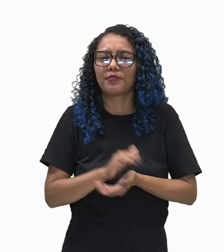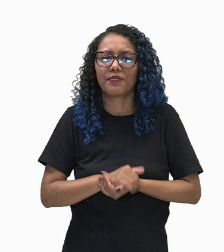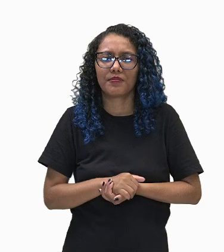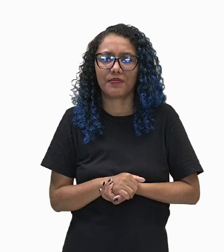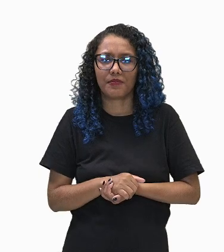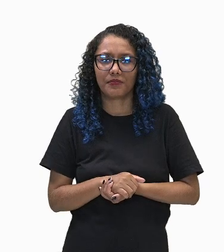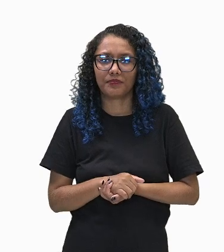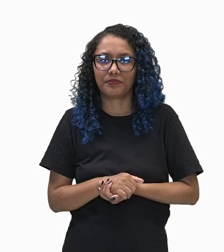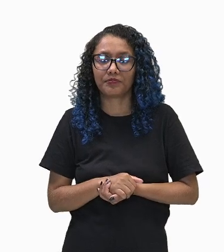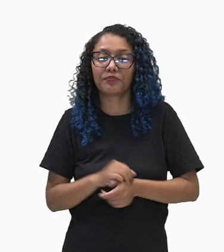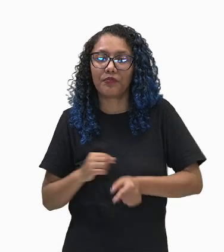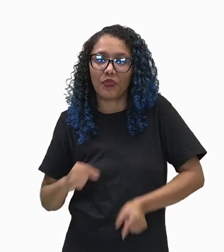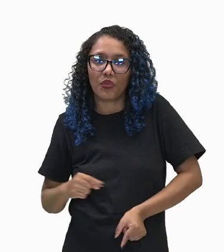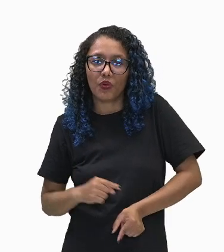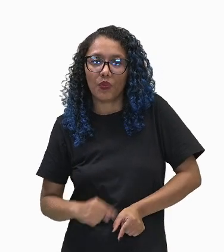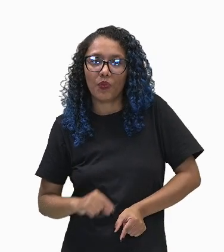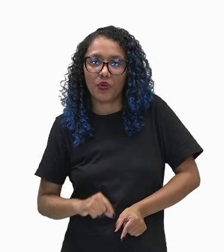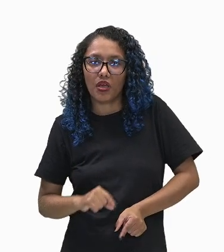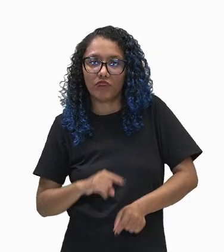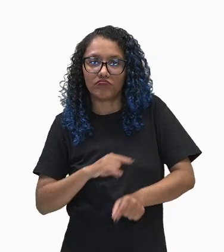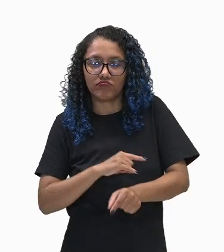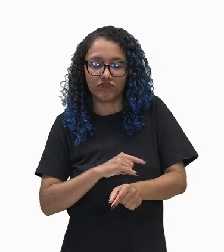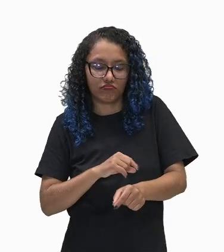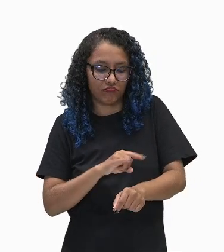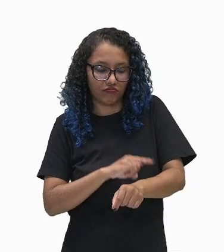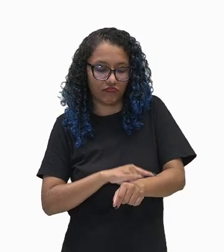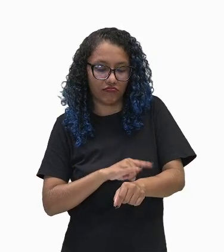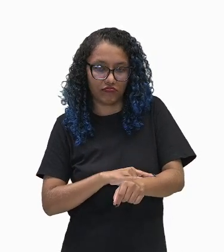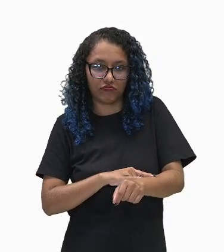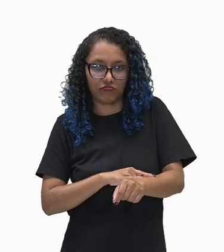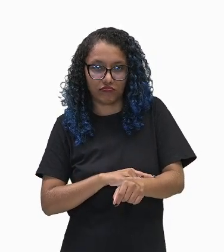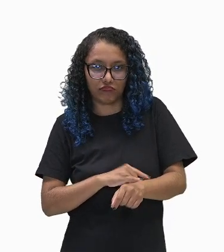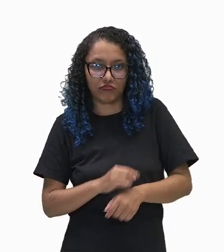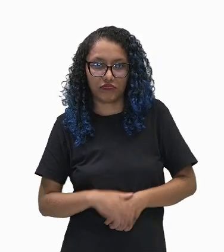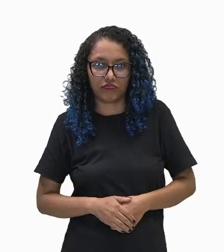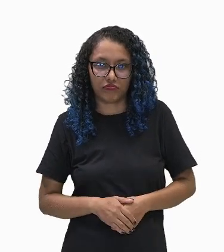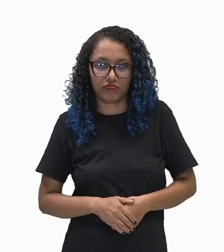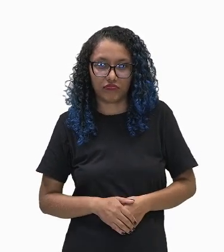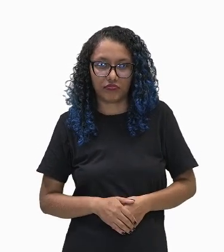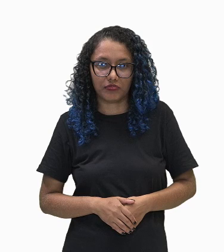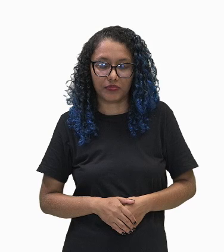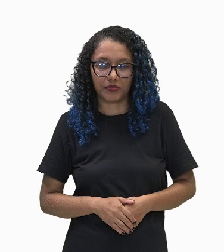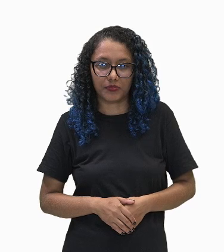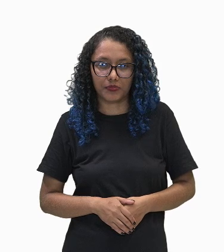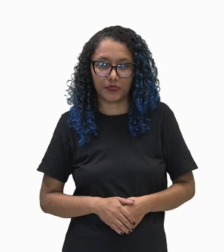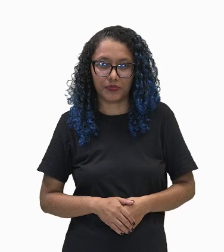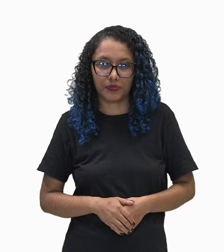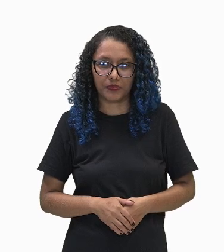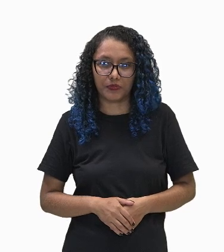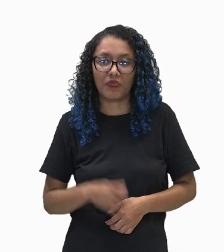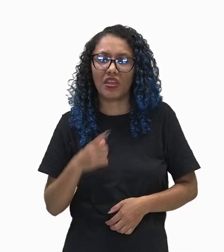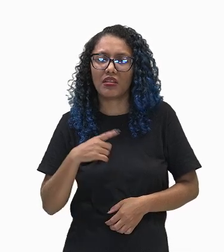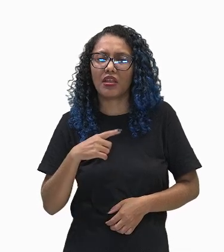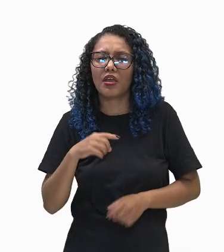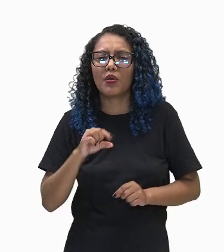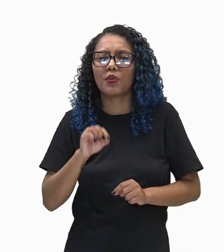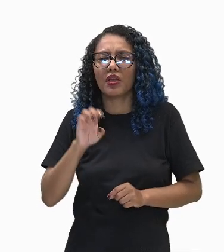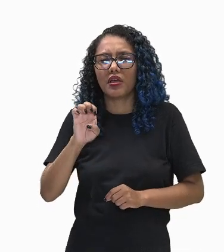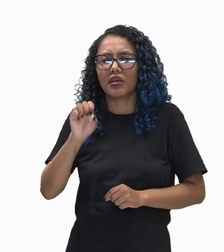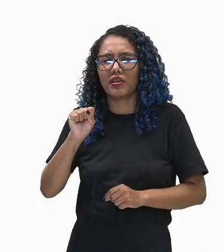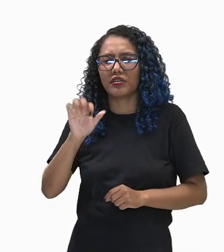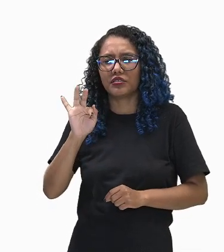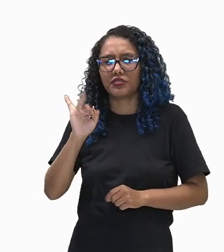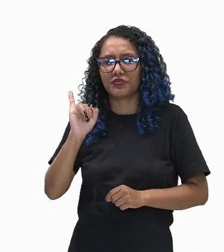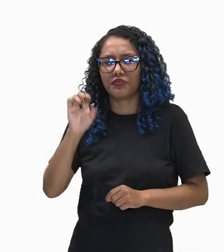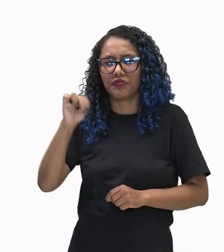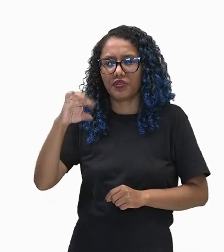é o canal que transporta a urina da bexiga para o corpo, ela é composta por um esfíncter muscular